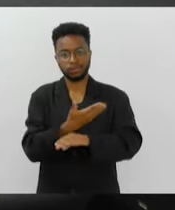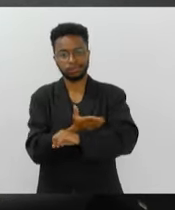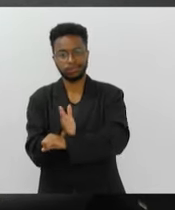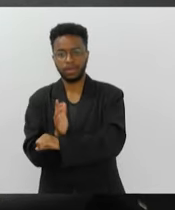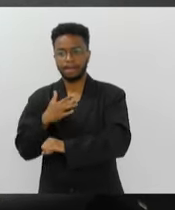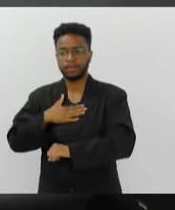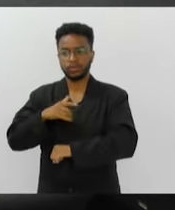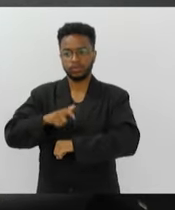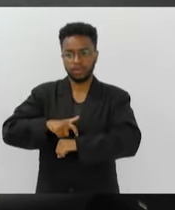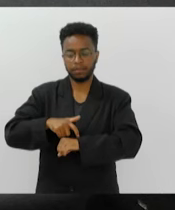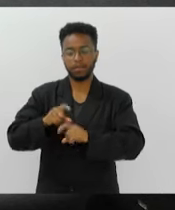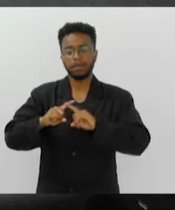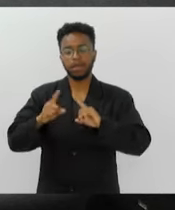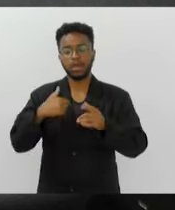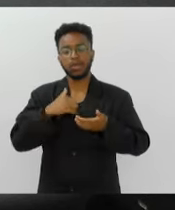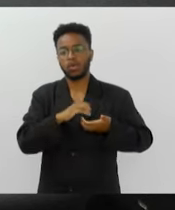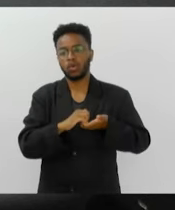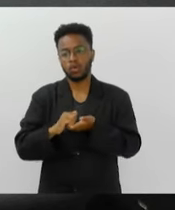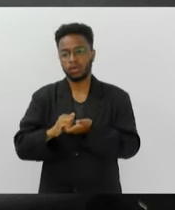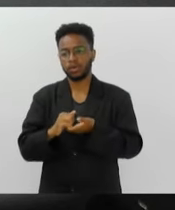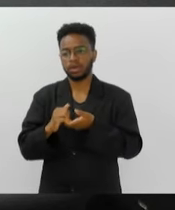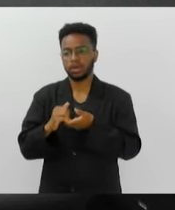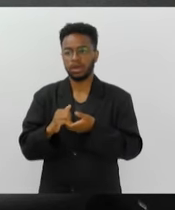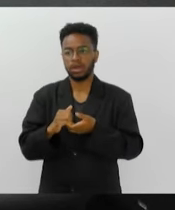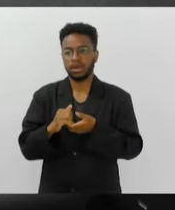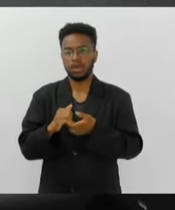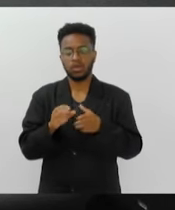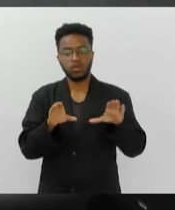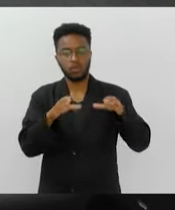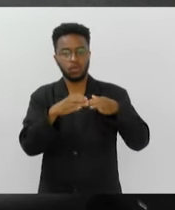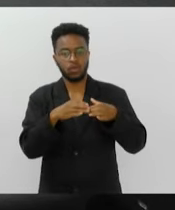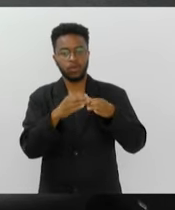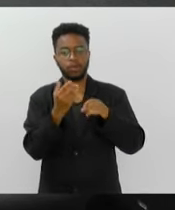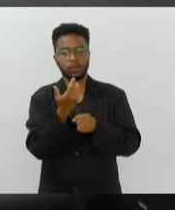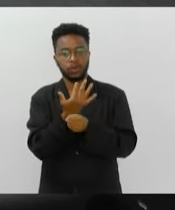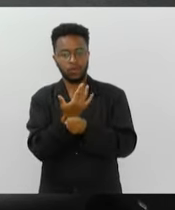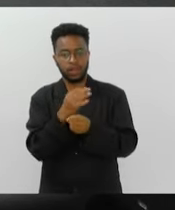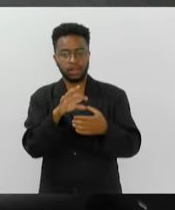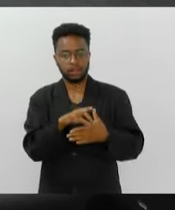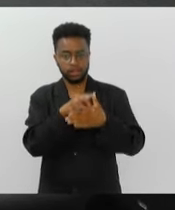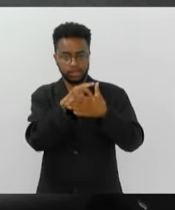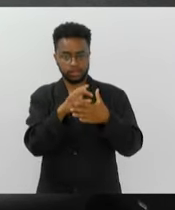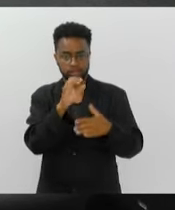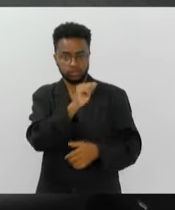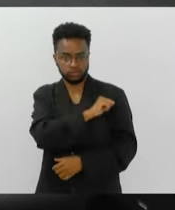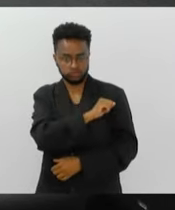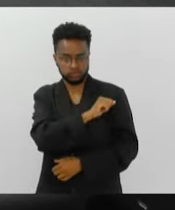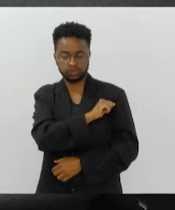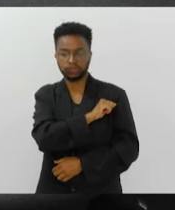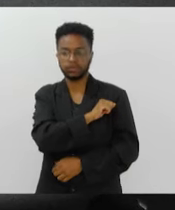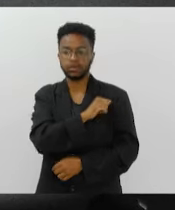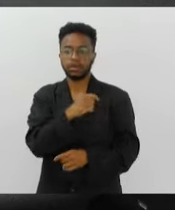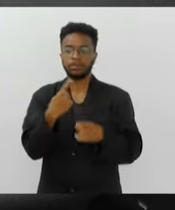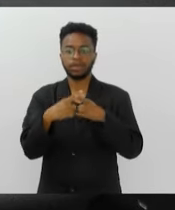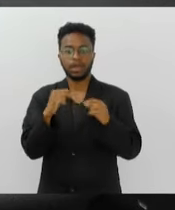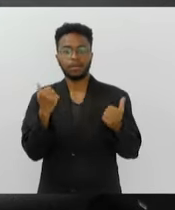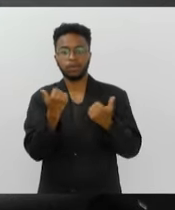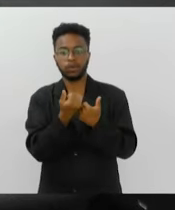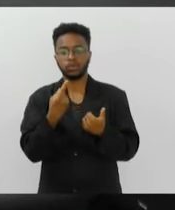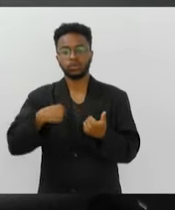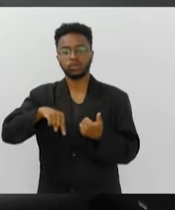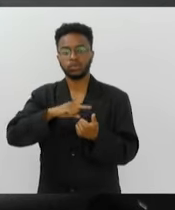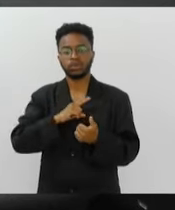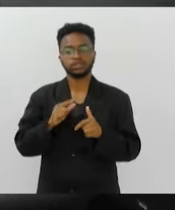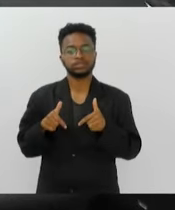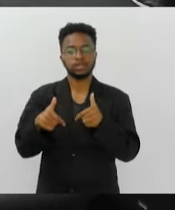gostaria só de saudar as lideranças estudantes da uerg que estão aqui para fortalecer a nossa intervenção na Loa para que a uerg